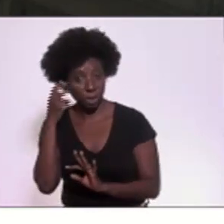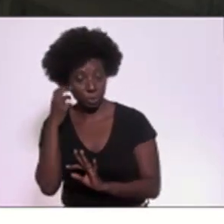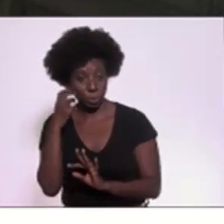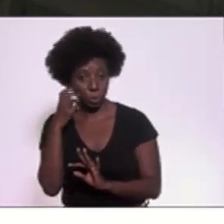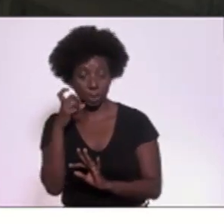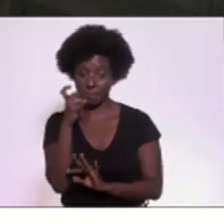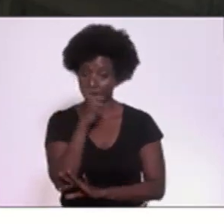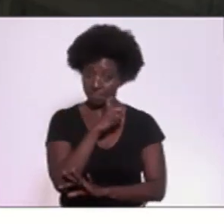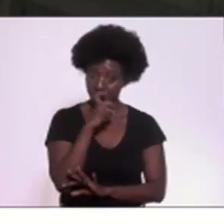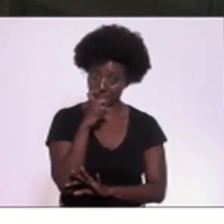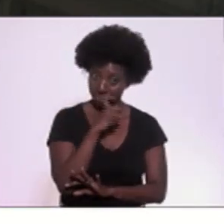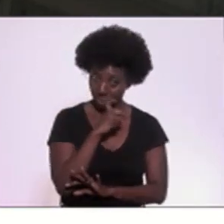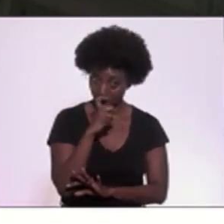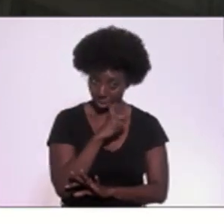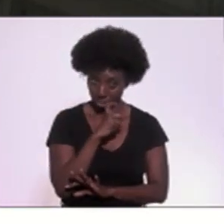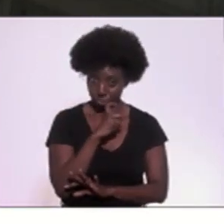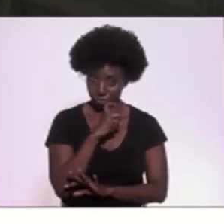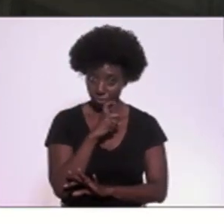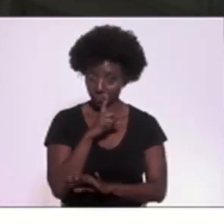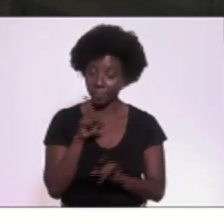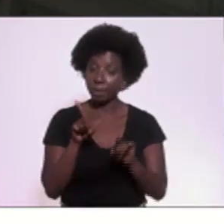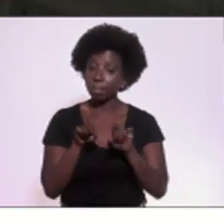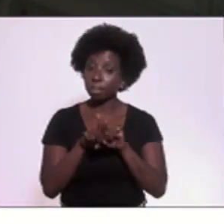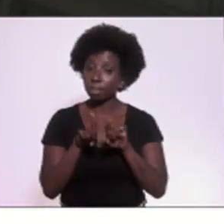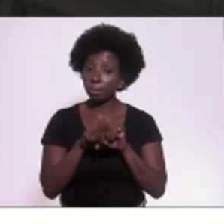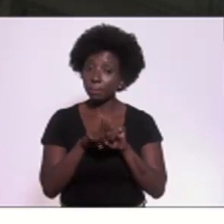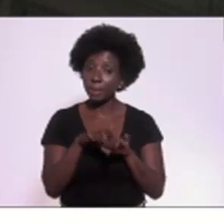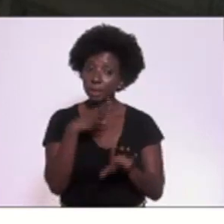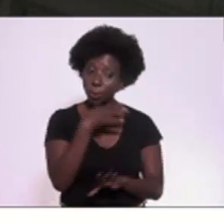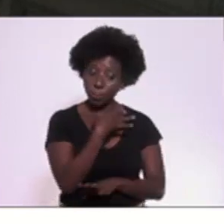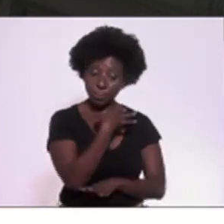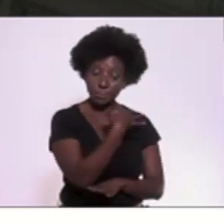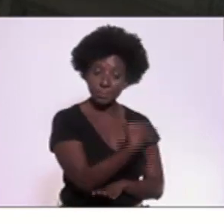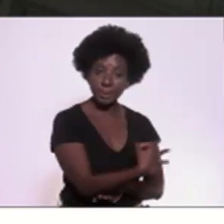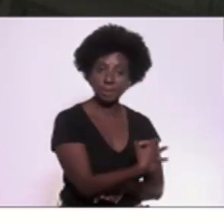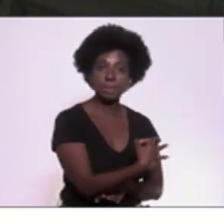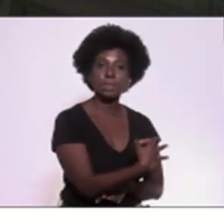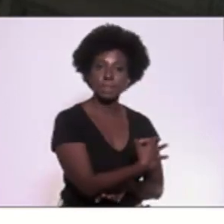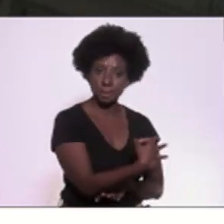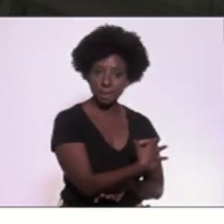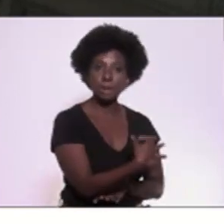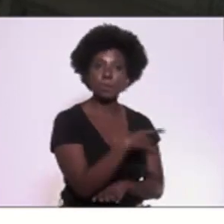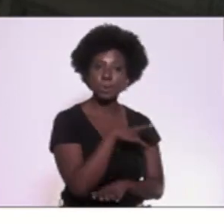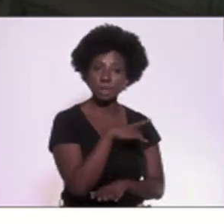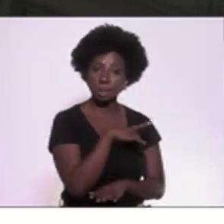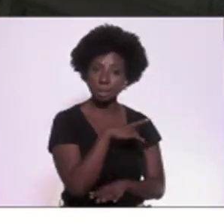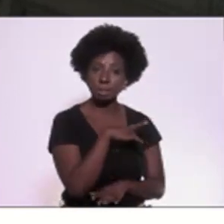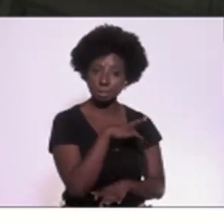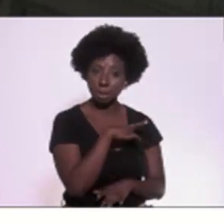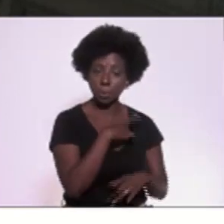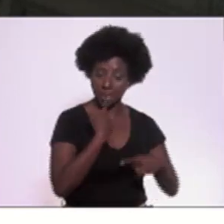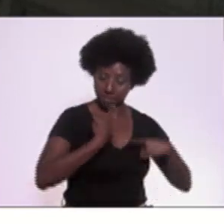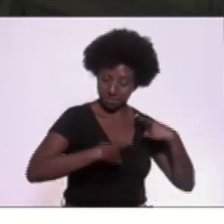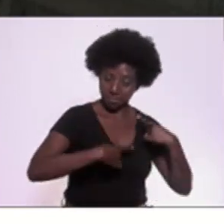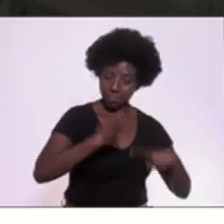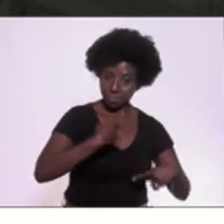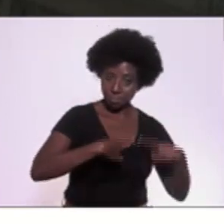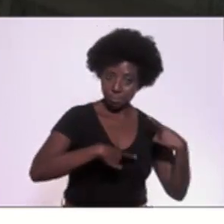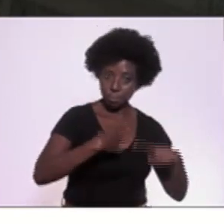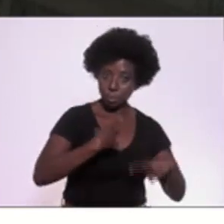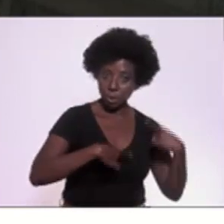mentir, coloca concretamente uma situação de uma política pública do confronto e não